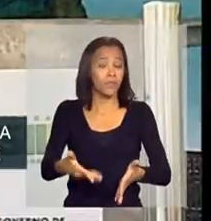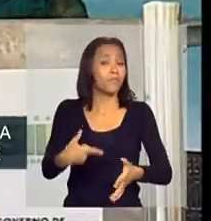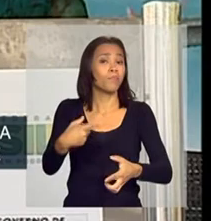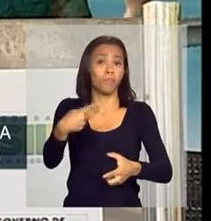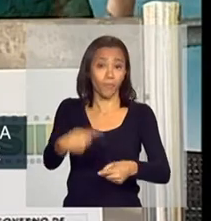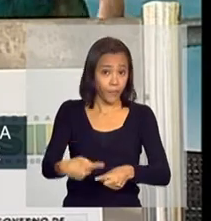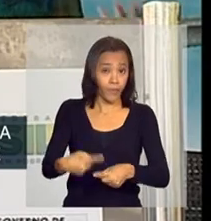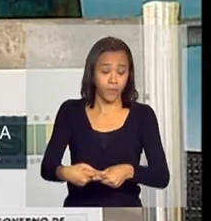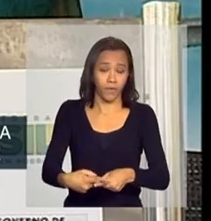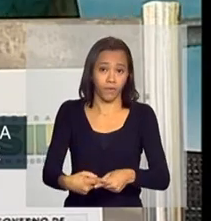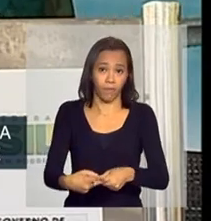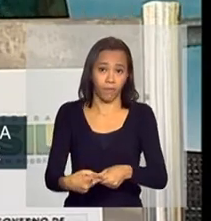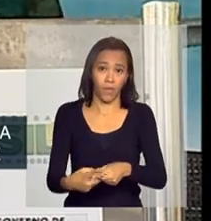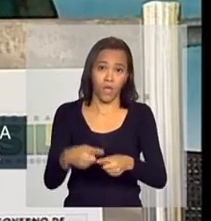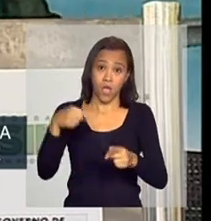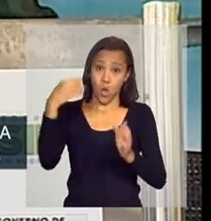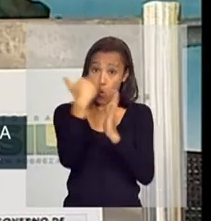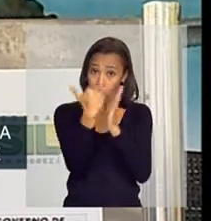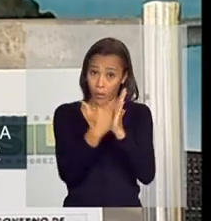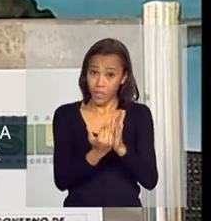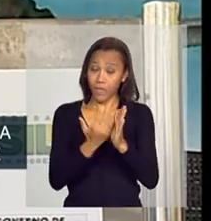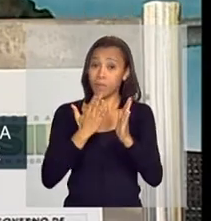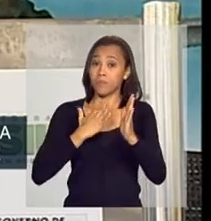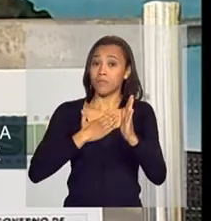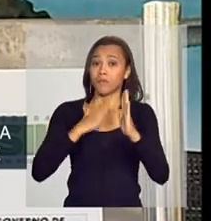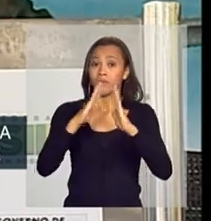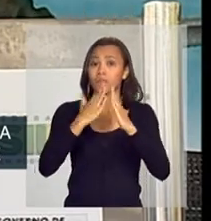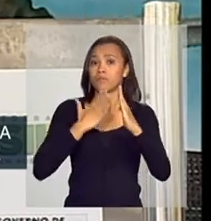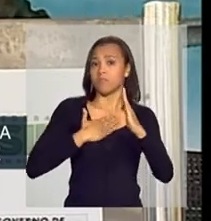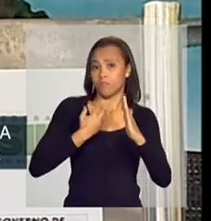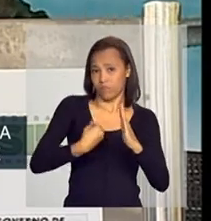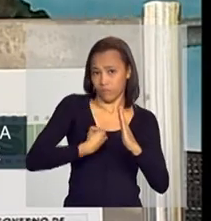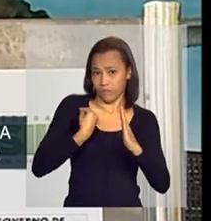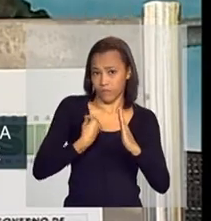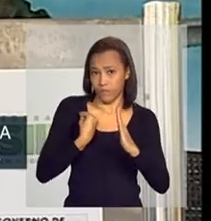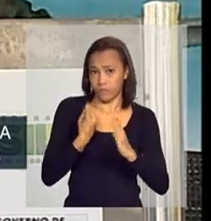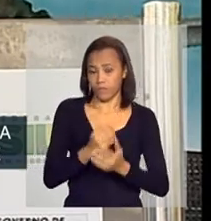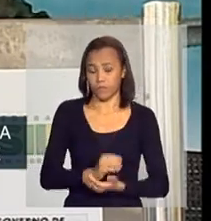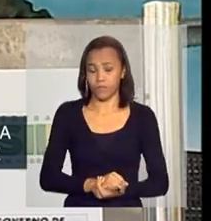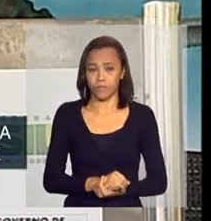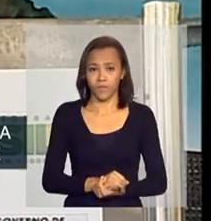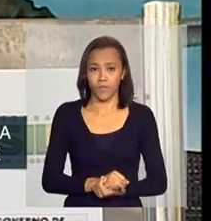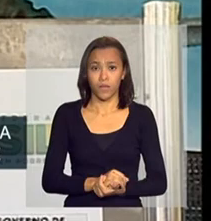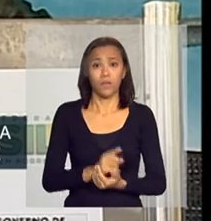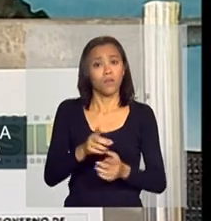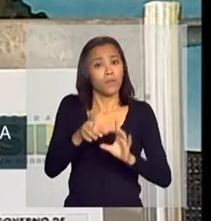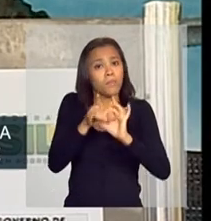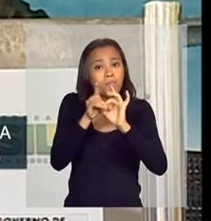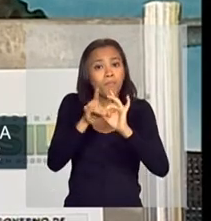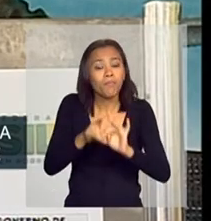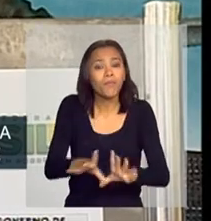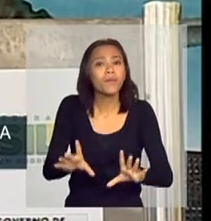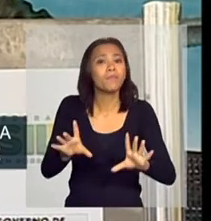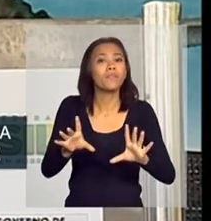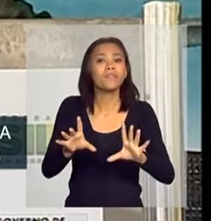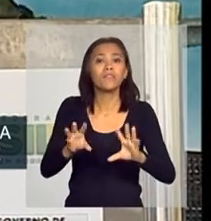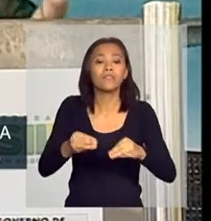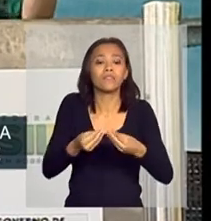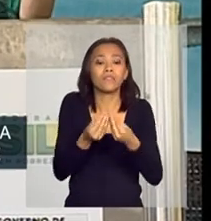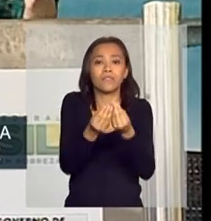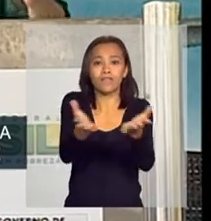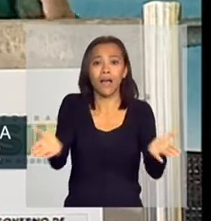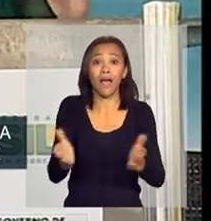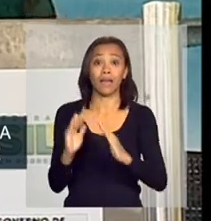porque o programa Minha Casa Minha Vida, que permite o acesso à moradia